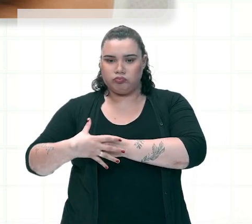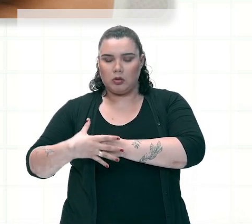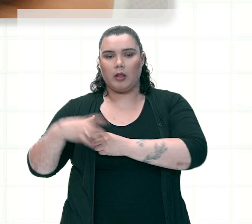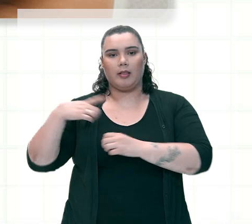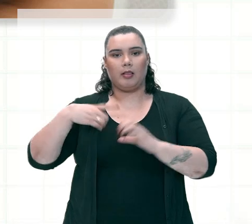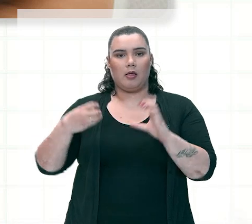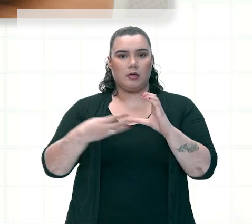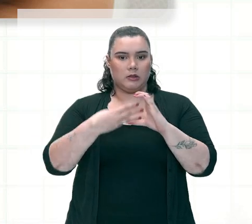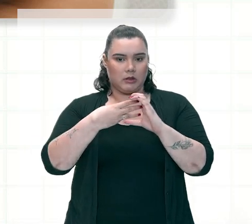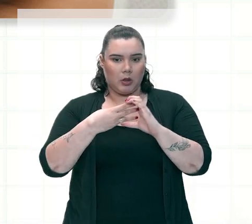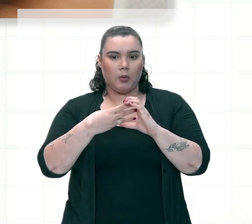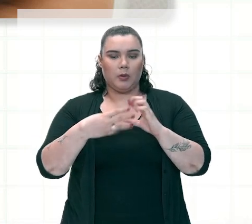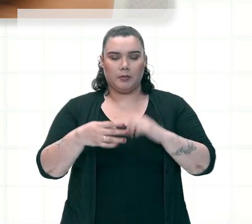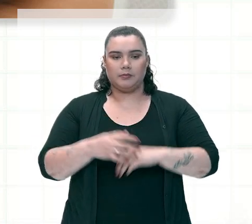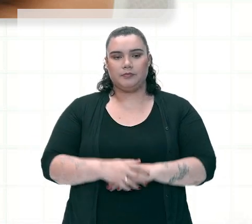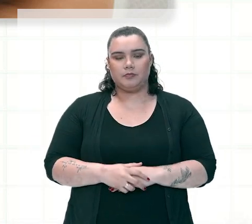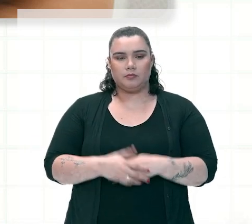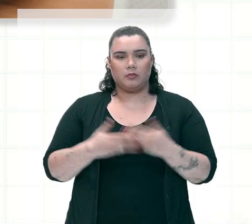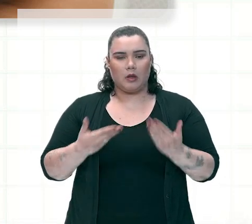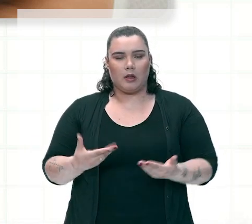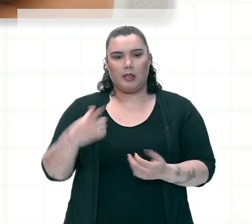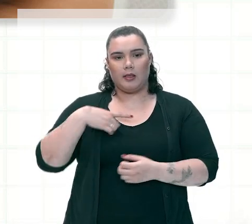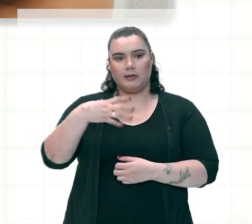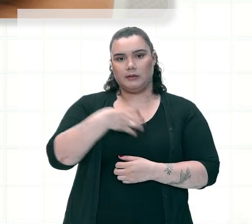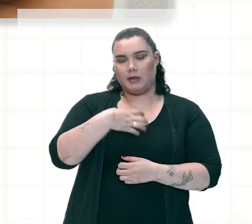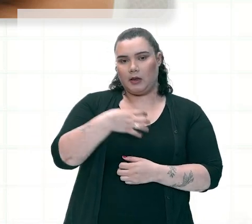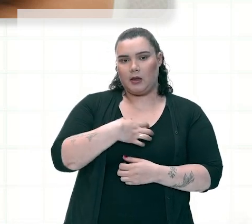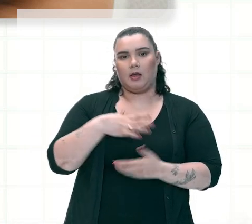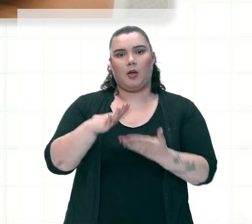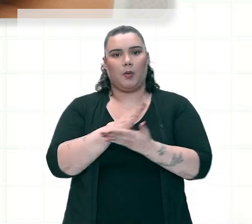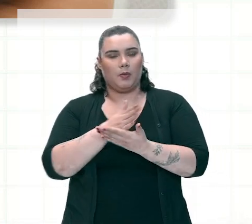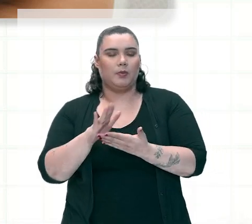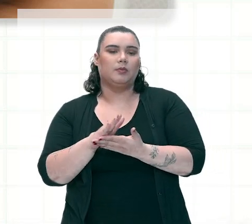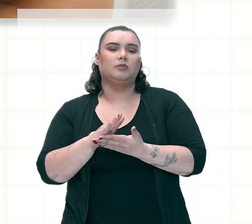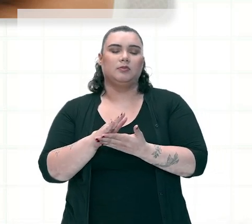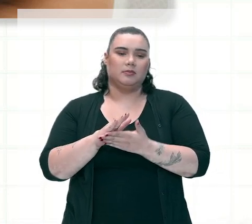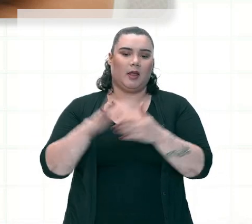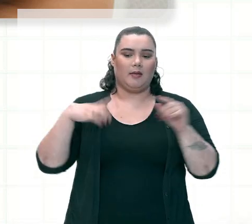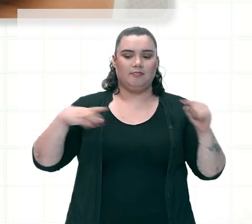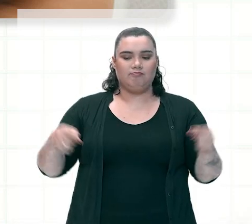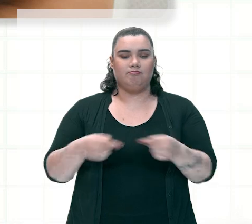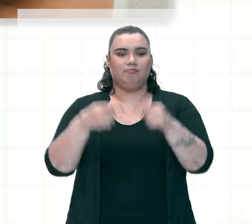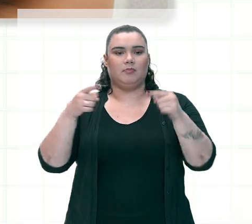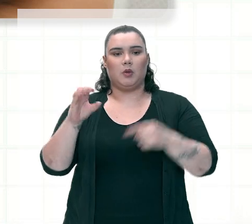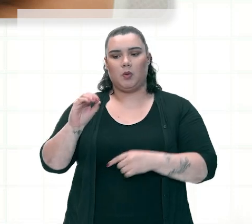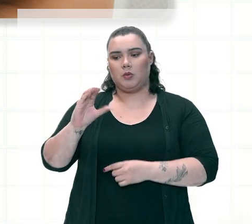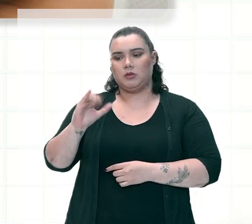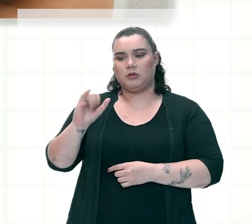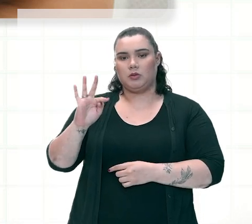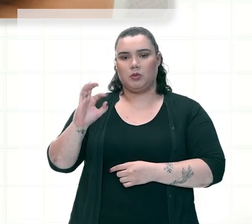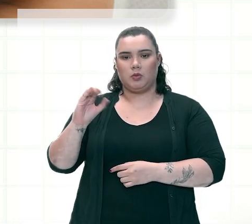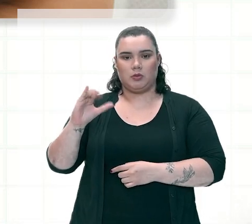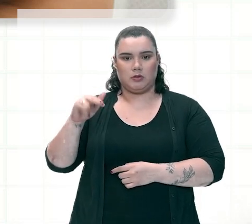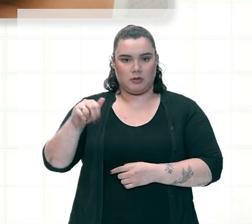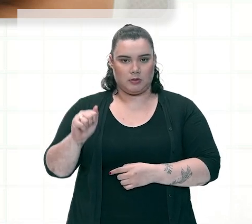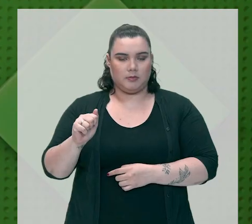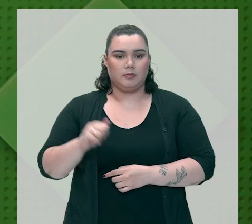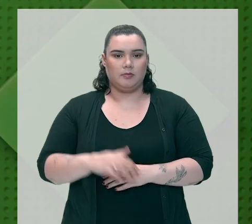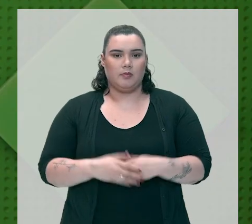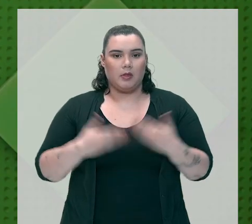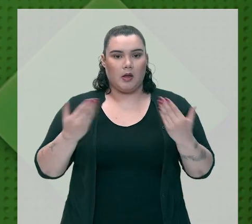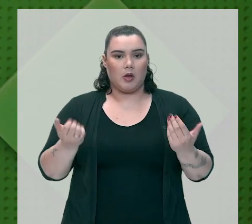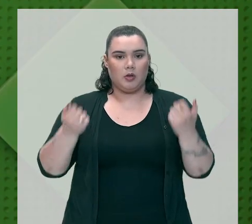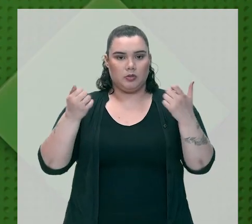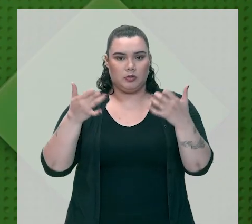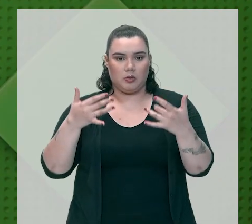só, relacionado ali com essas sensações, né, também com alguns sentimentos, a gente associa ali a ocitocina. E para falar um